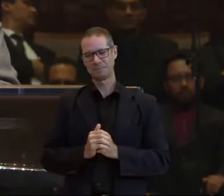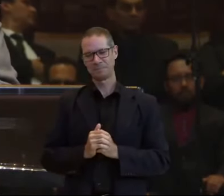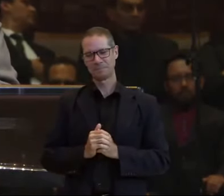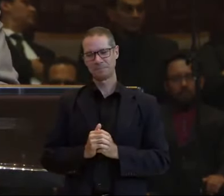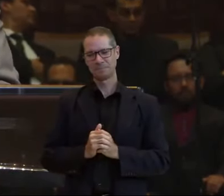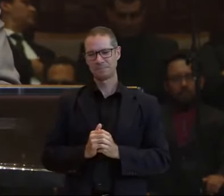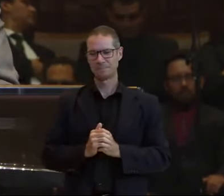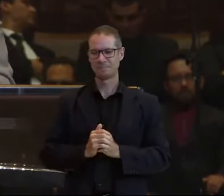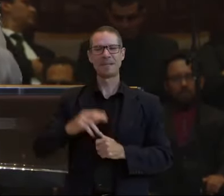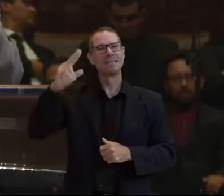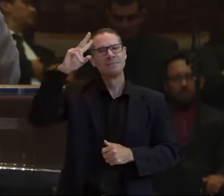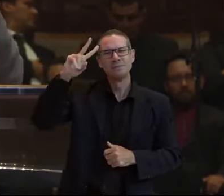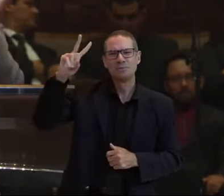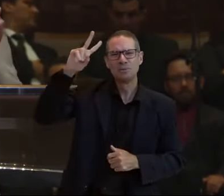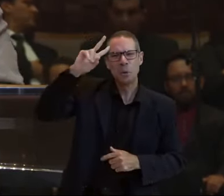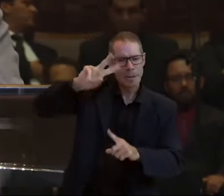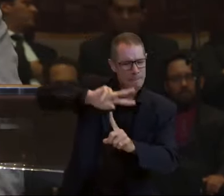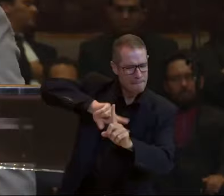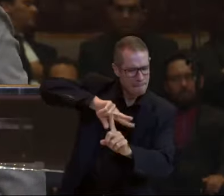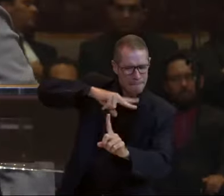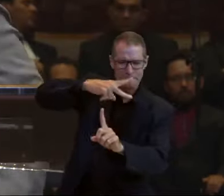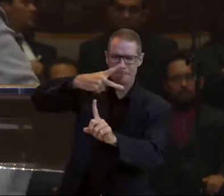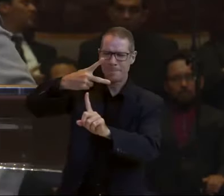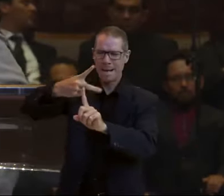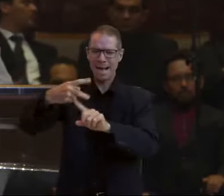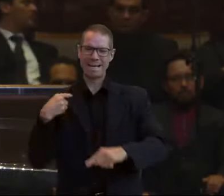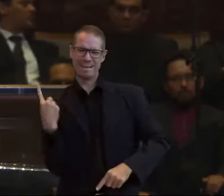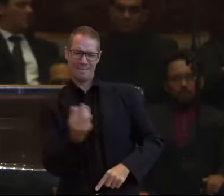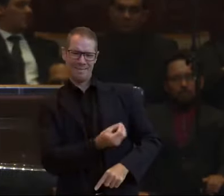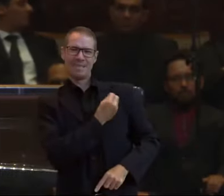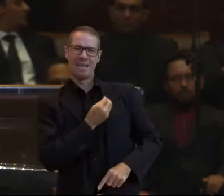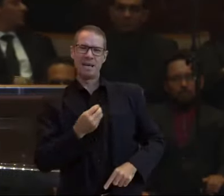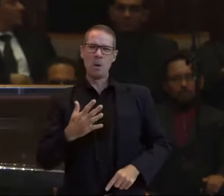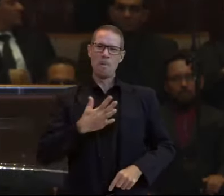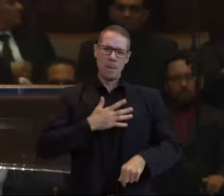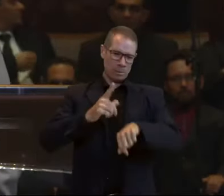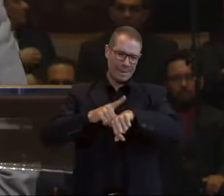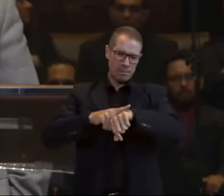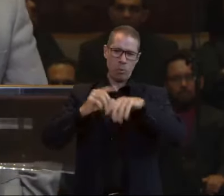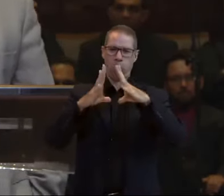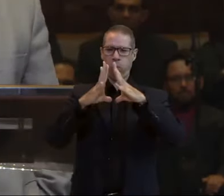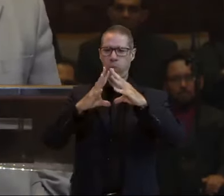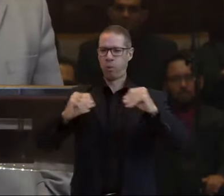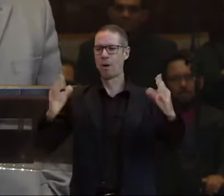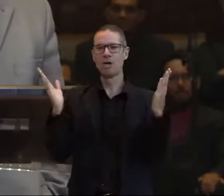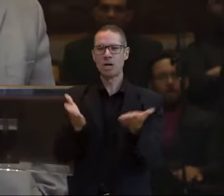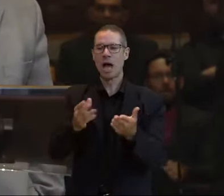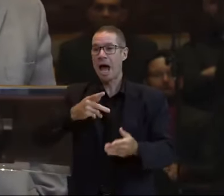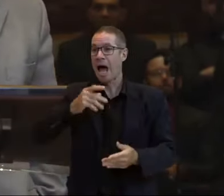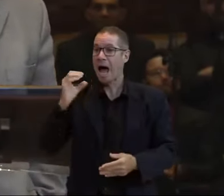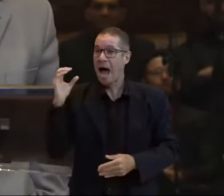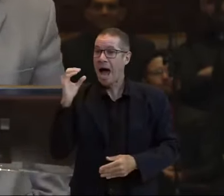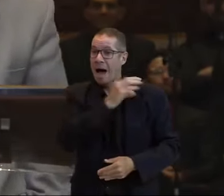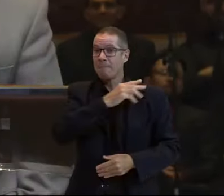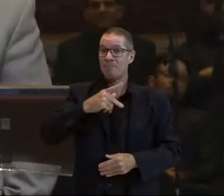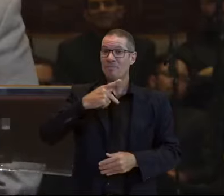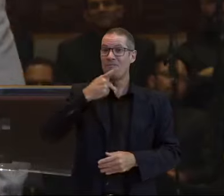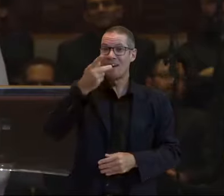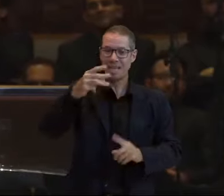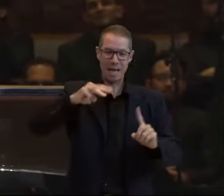E aí as histórias se multiplicam na nossa vida. E o meu tempo já acabou. E eu queria falar rapidinho da